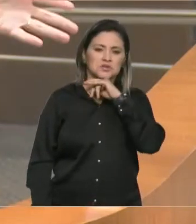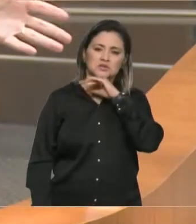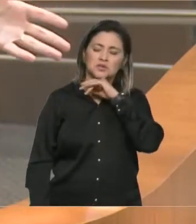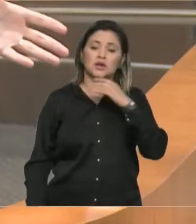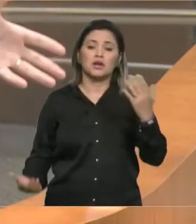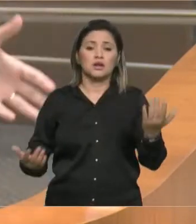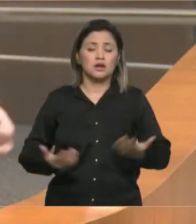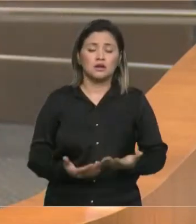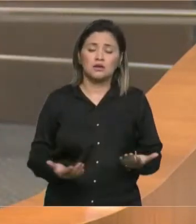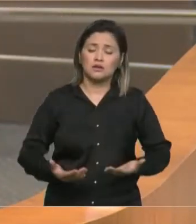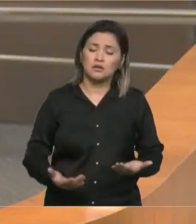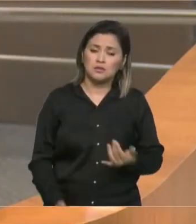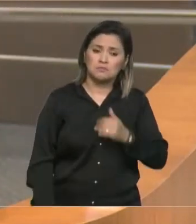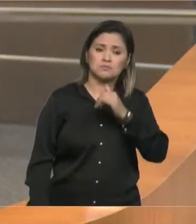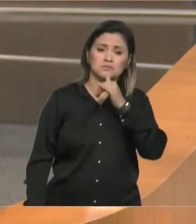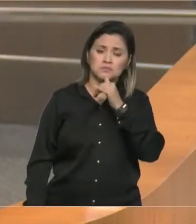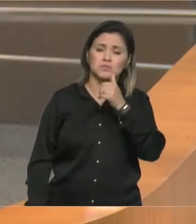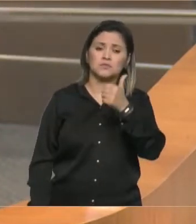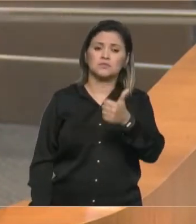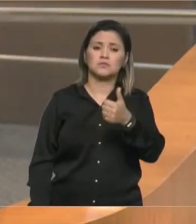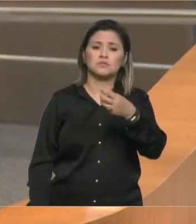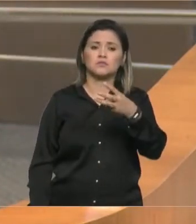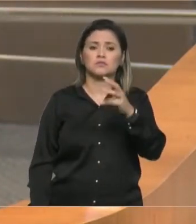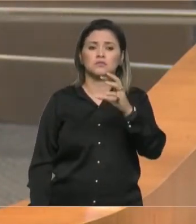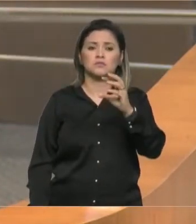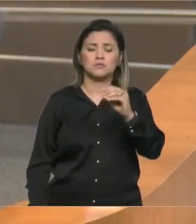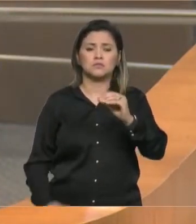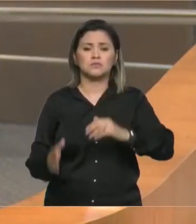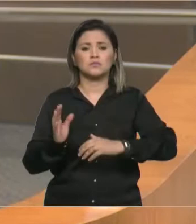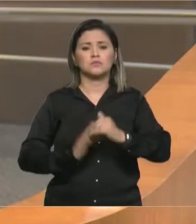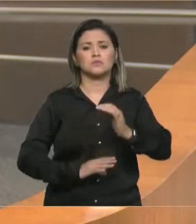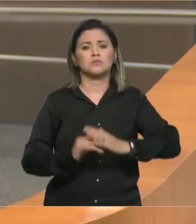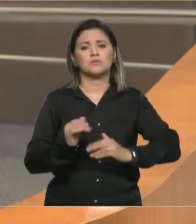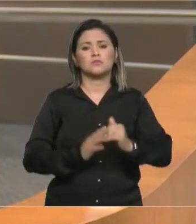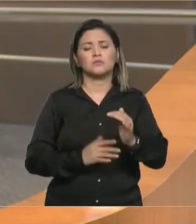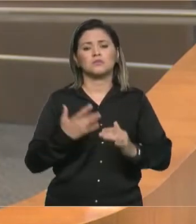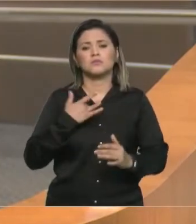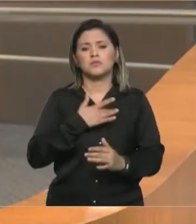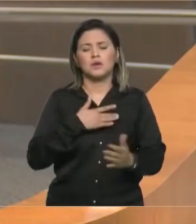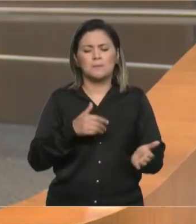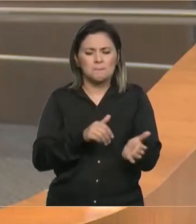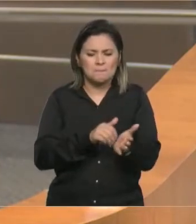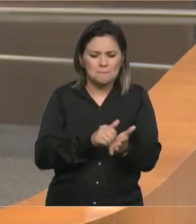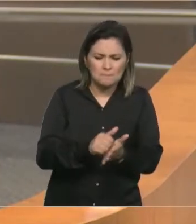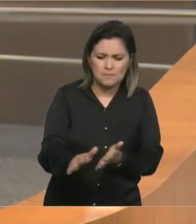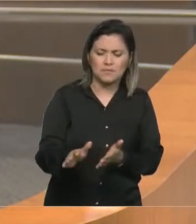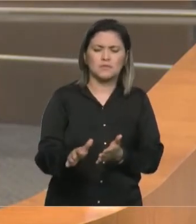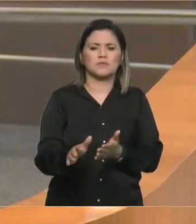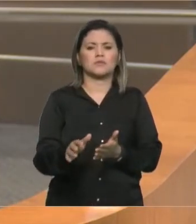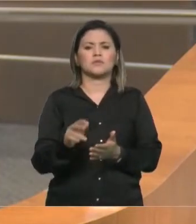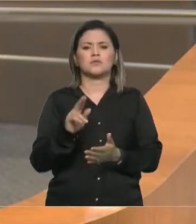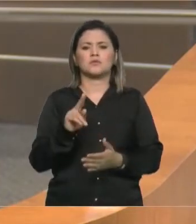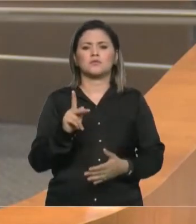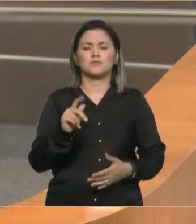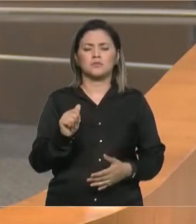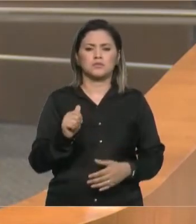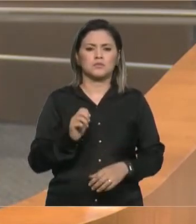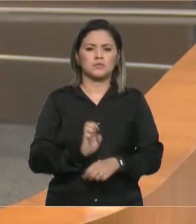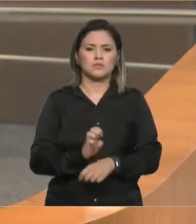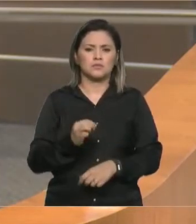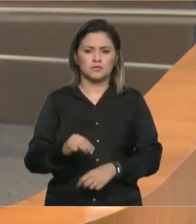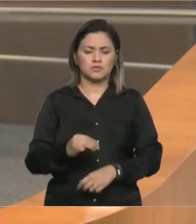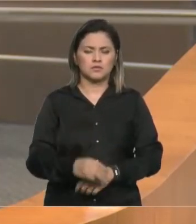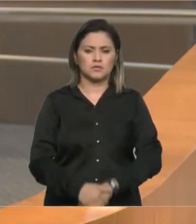triste informação de 130 profissionais da saúde sendo demitidos das UPAs do estado do Maranhão. Um